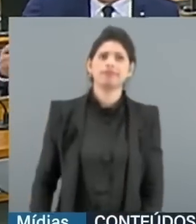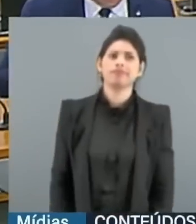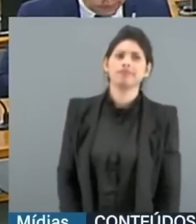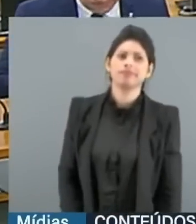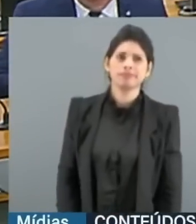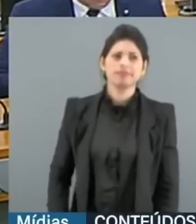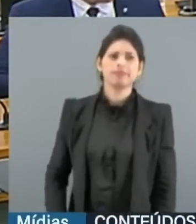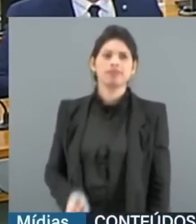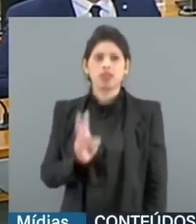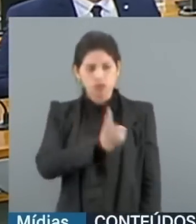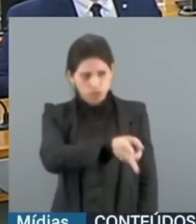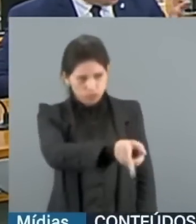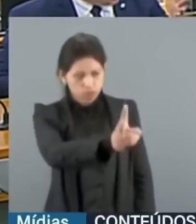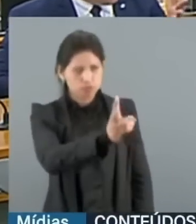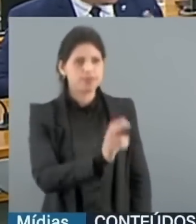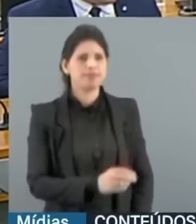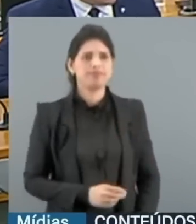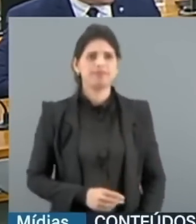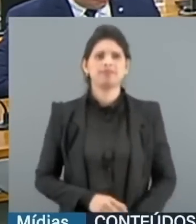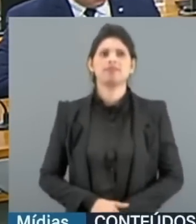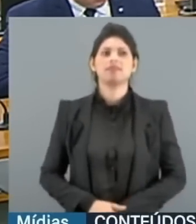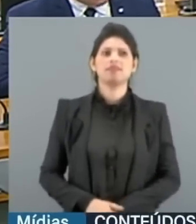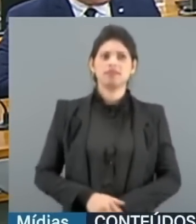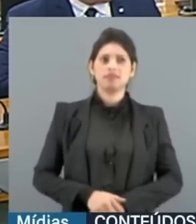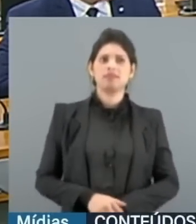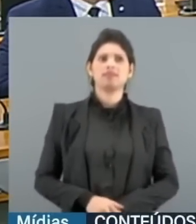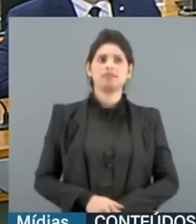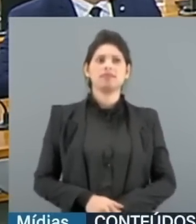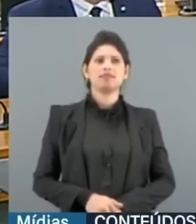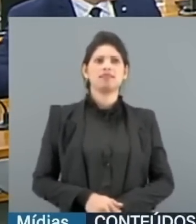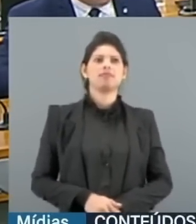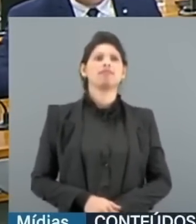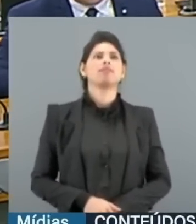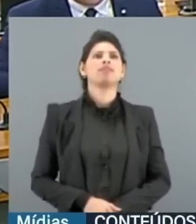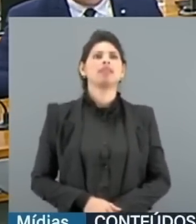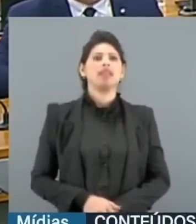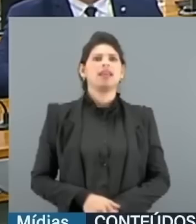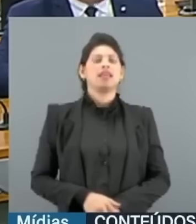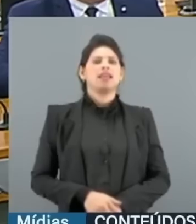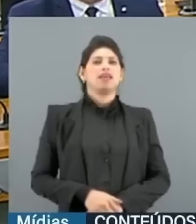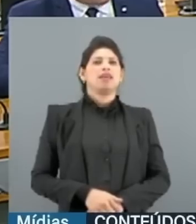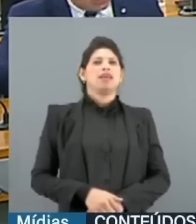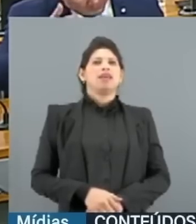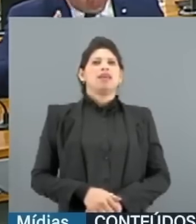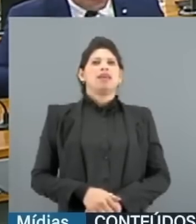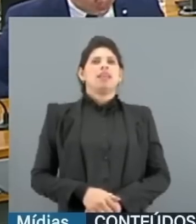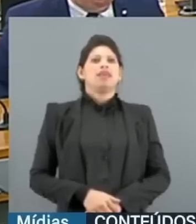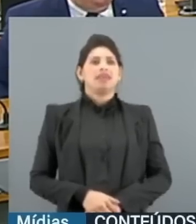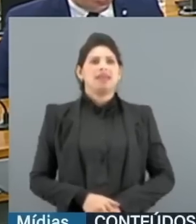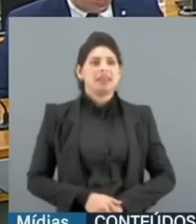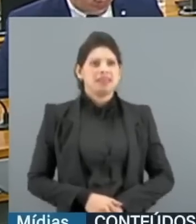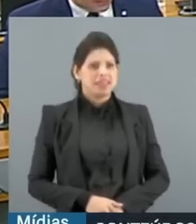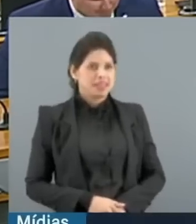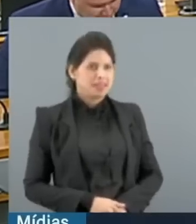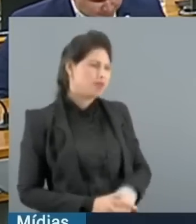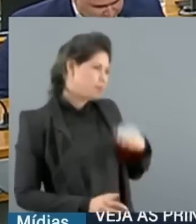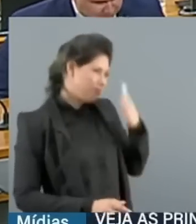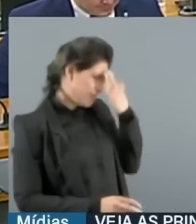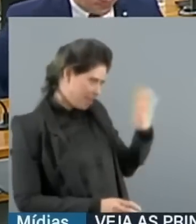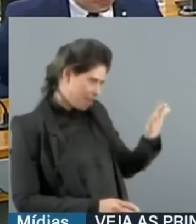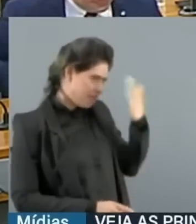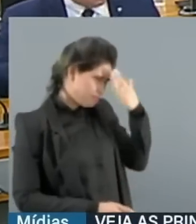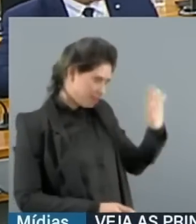favor, prossiga, deputado. A pedido do senhor. Muito obrigado, deputado. Fico feliz pelo prestígio que eu tenho com Vossa Excelência. Muito